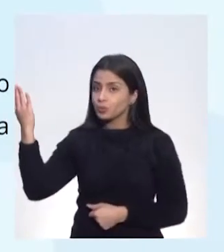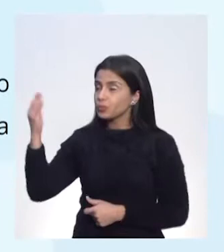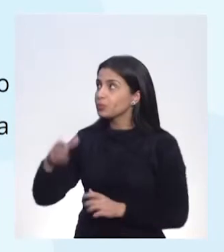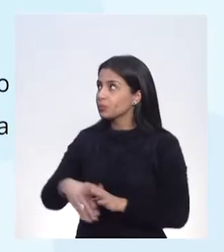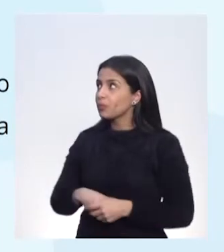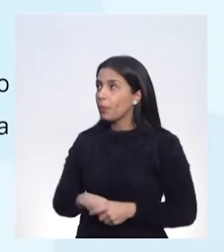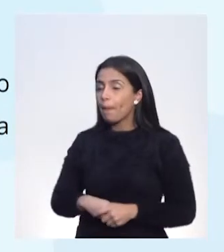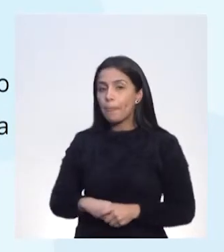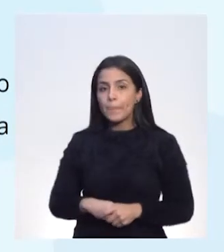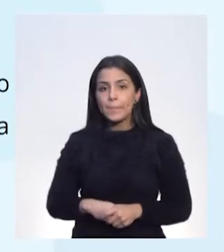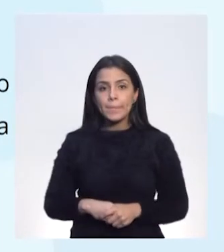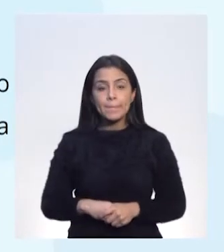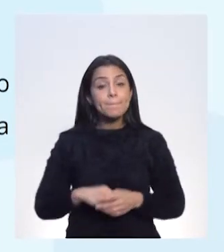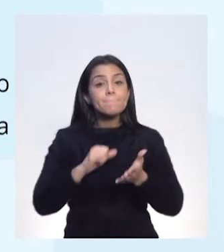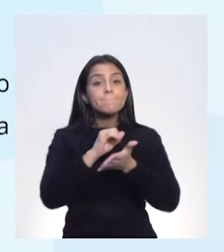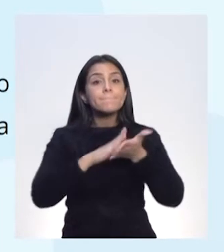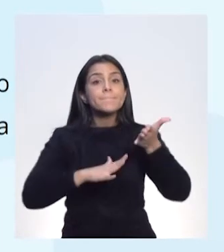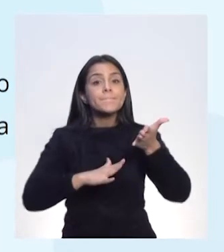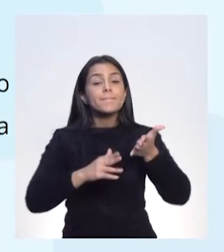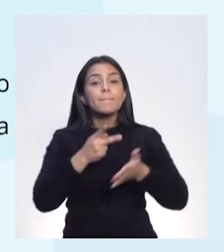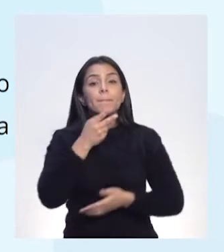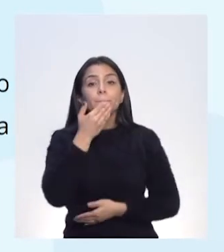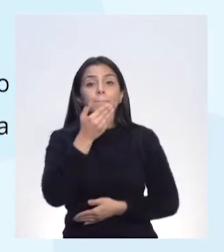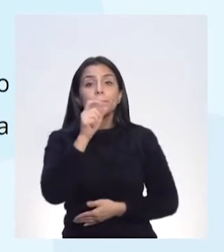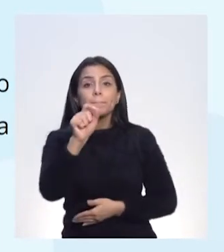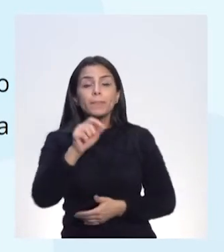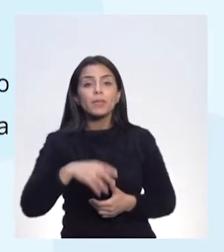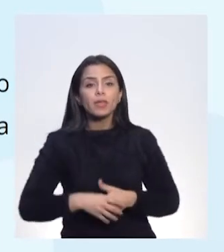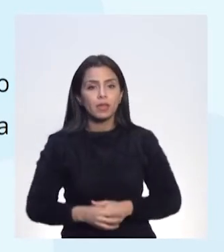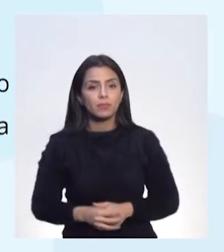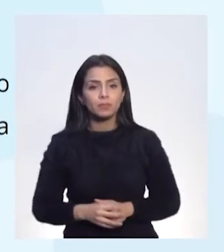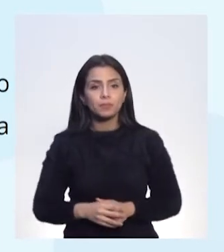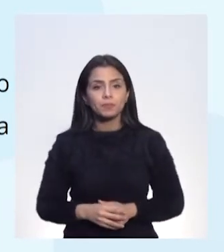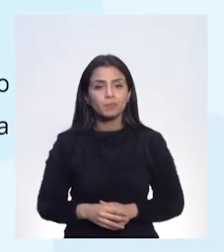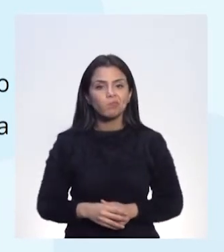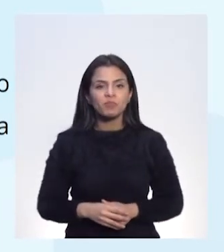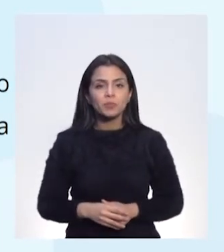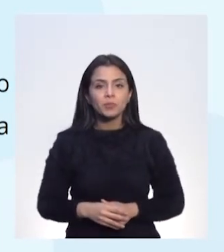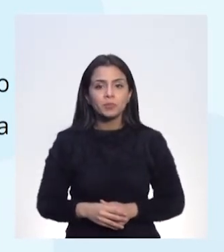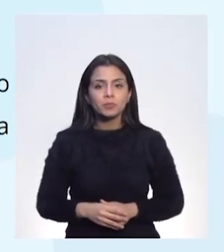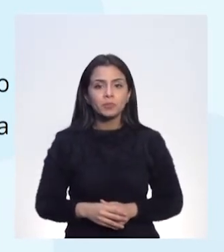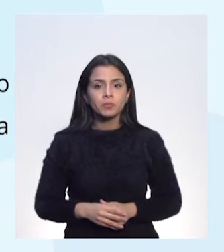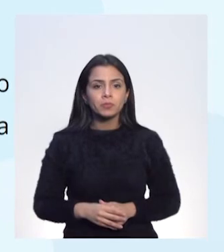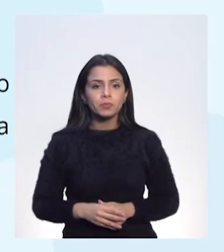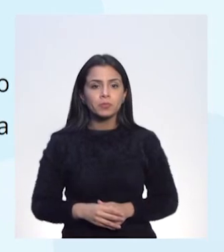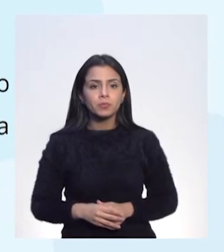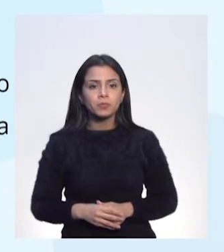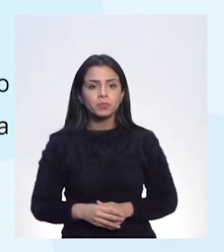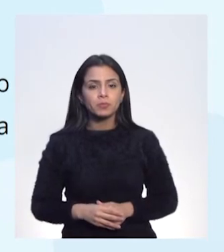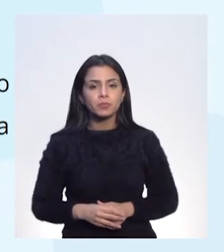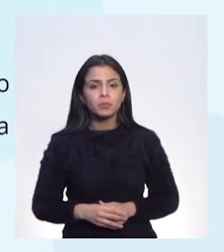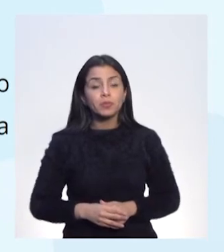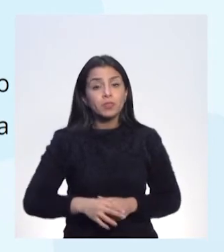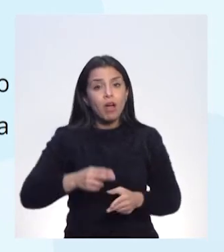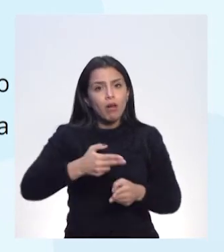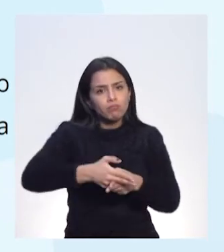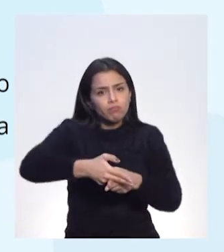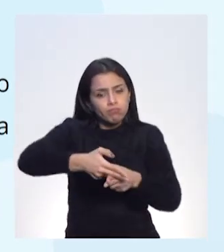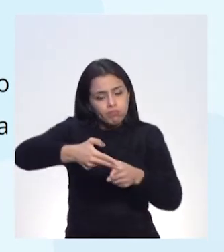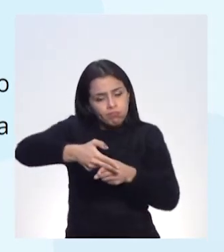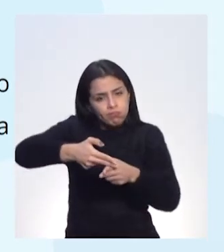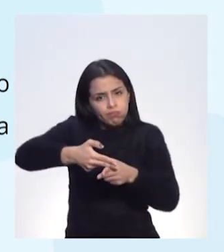Na atividade 1, está escrito o seguinte: seja uma estaca fincada no chão e